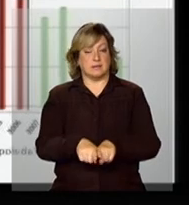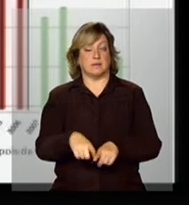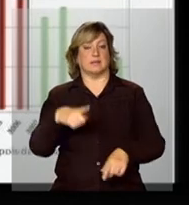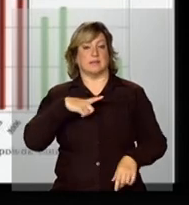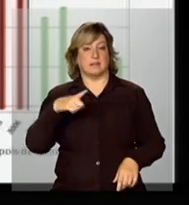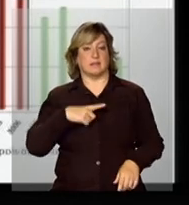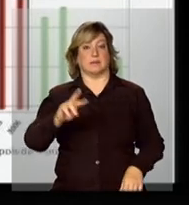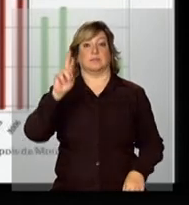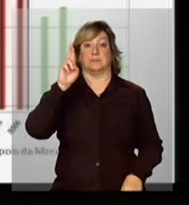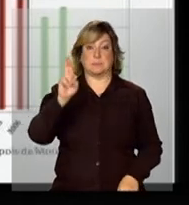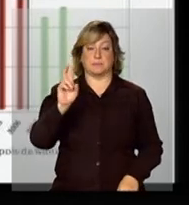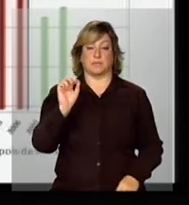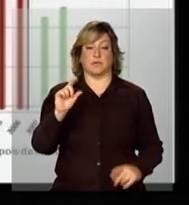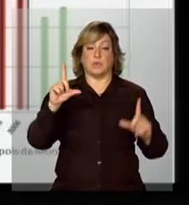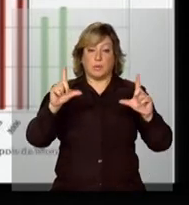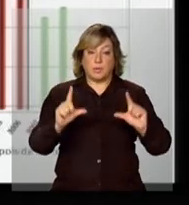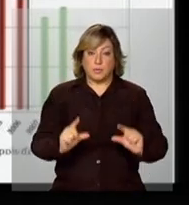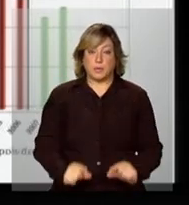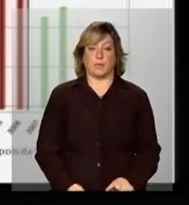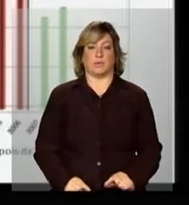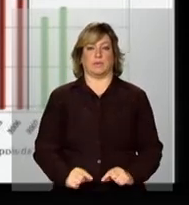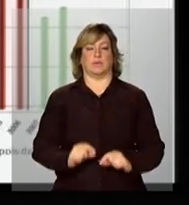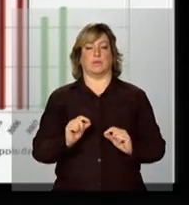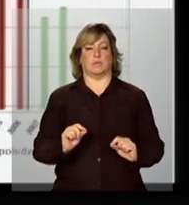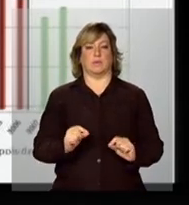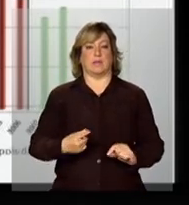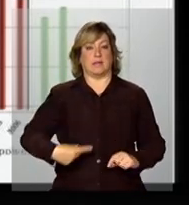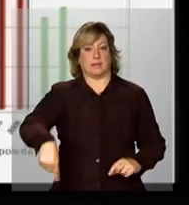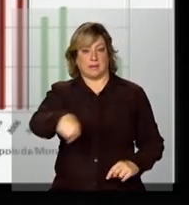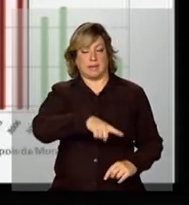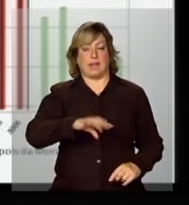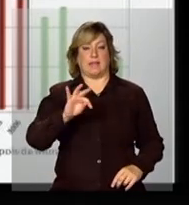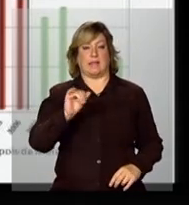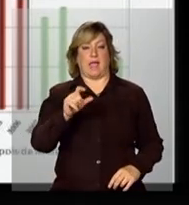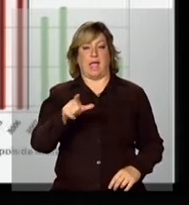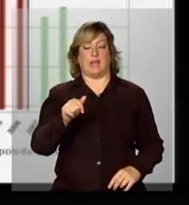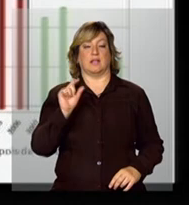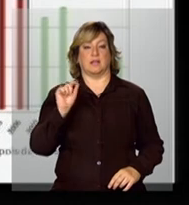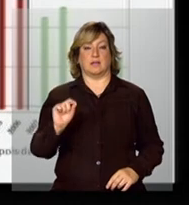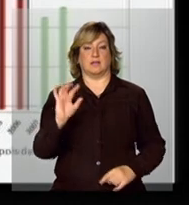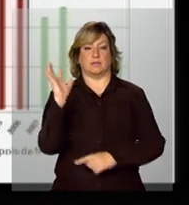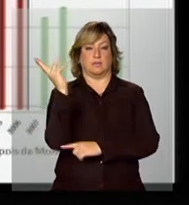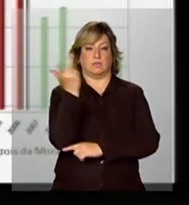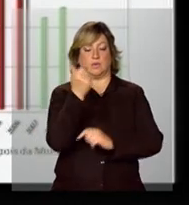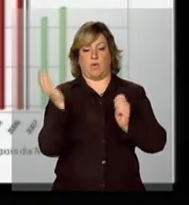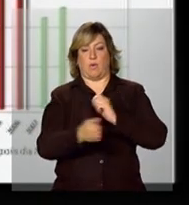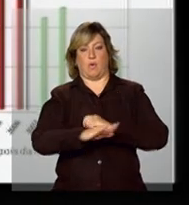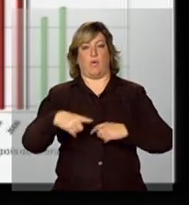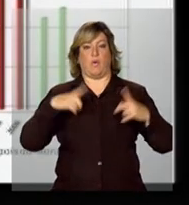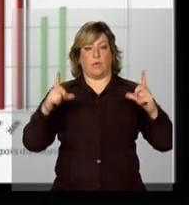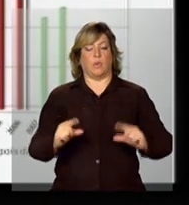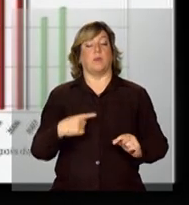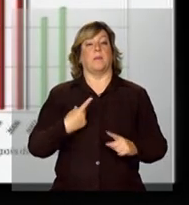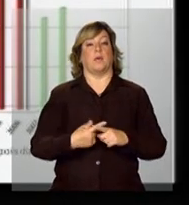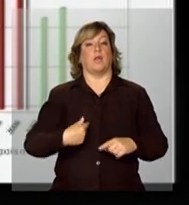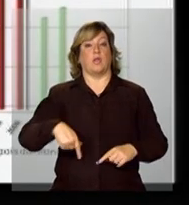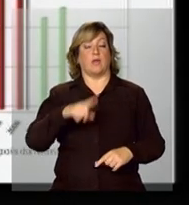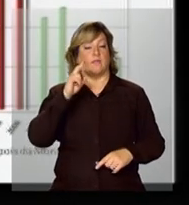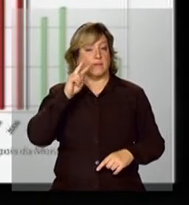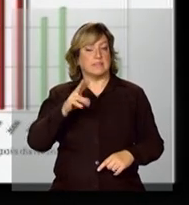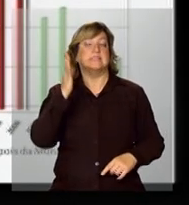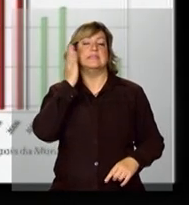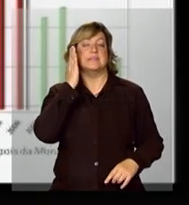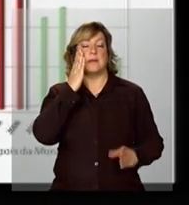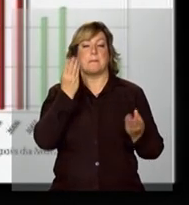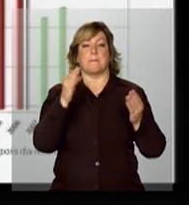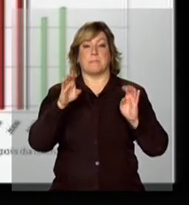tem um papel na redução dessas taxas de desflorestamento, mas é difícil de quantificar. Mas a gente sabe muito bem